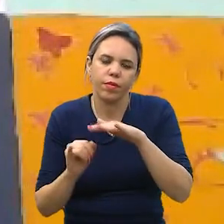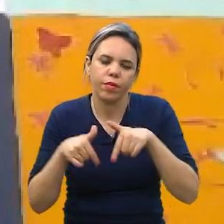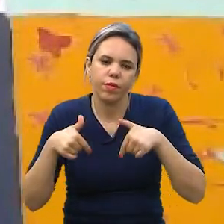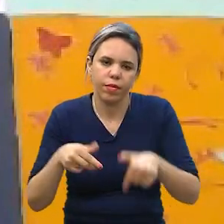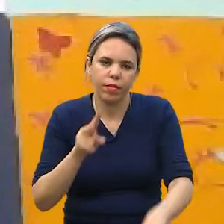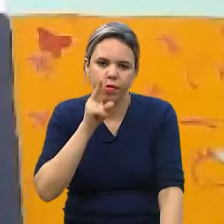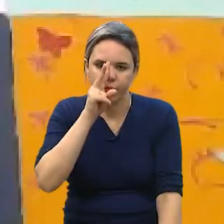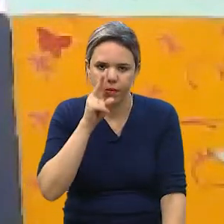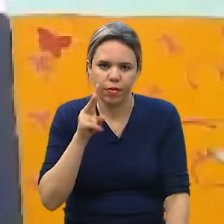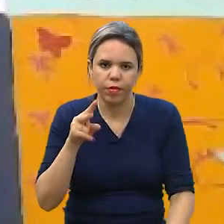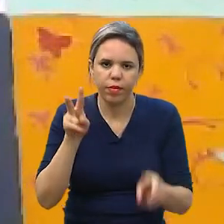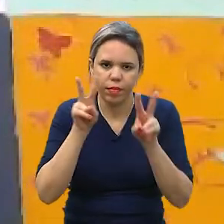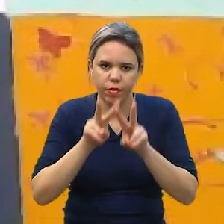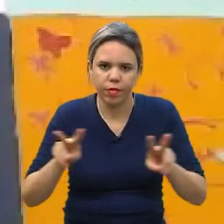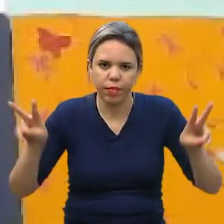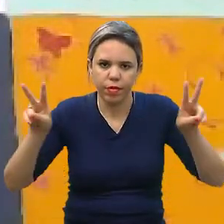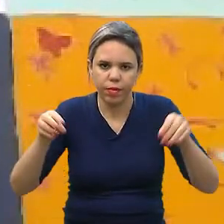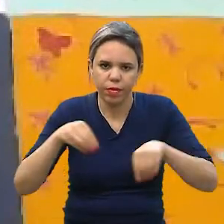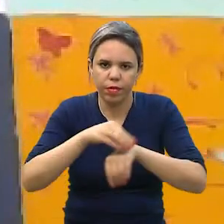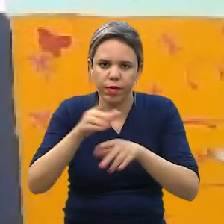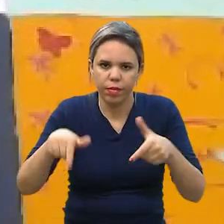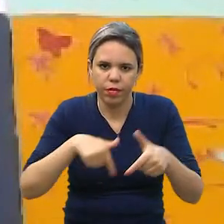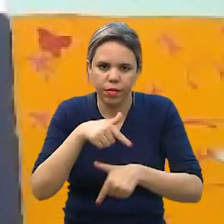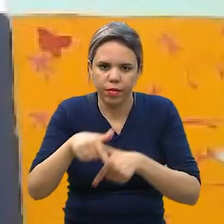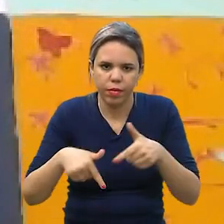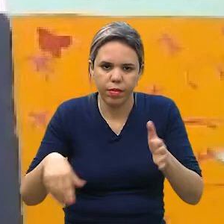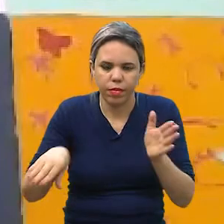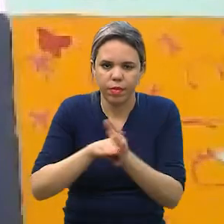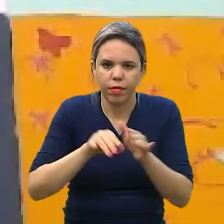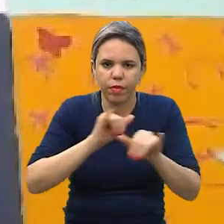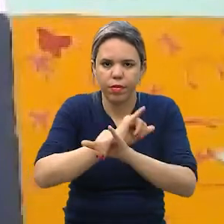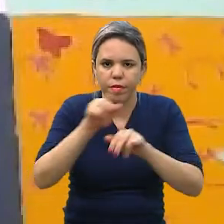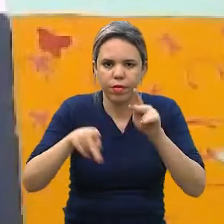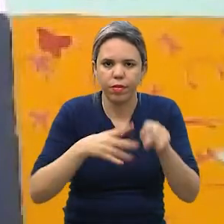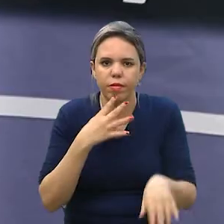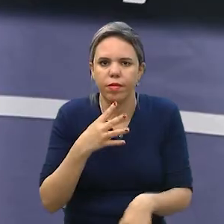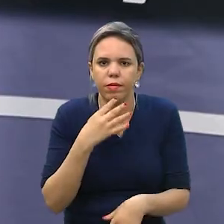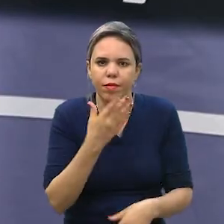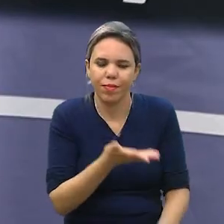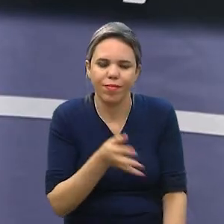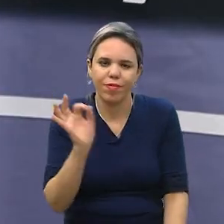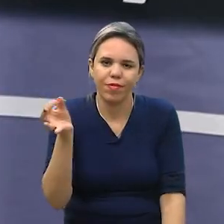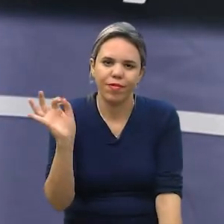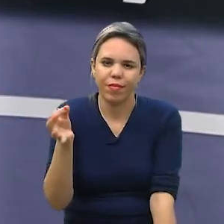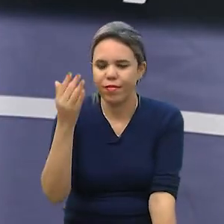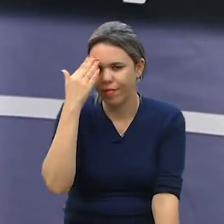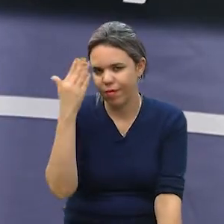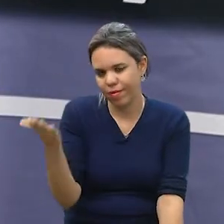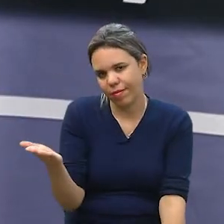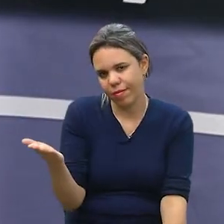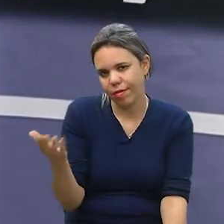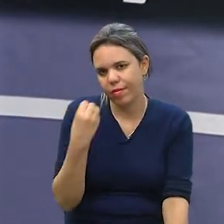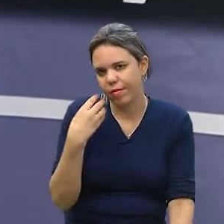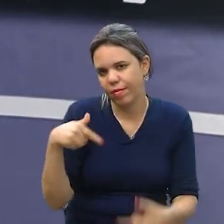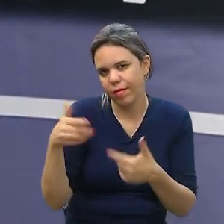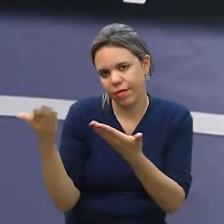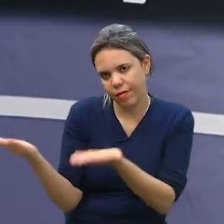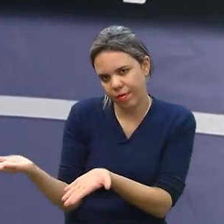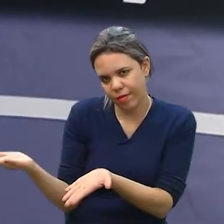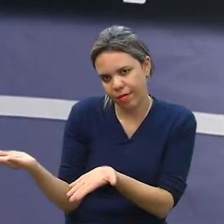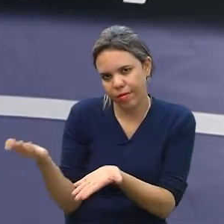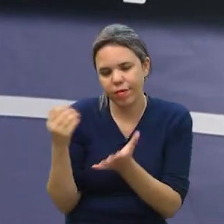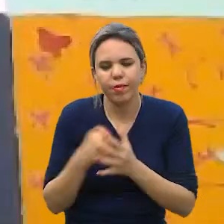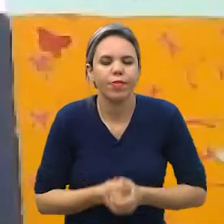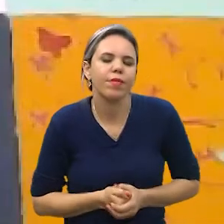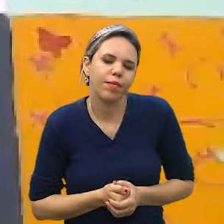Forte, dar visibilidade a esse trabalho e fazer chegar a mais pessoas. Com certeza. Obrigada, Elide. Um bom trabalho aí para vocês,